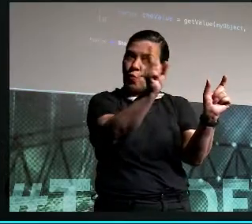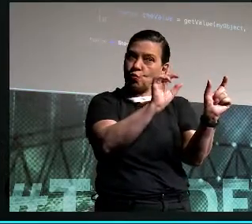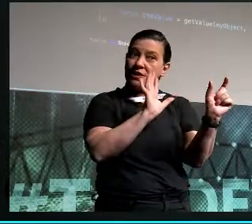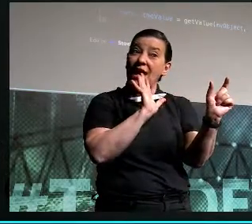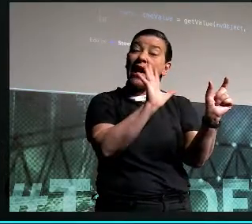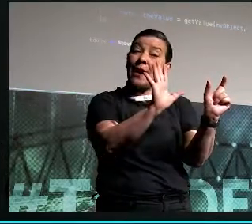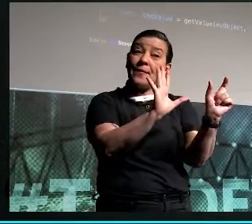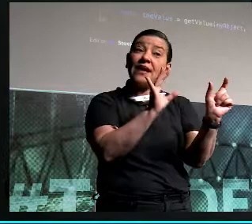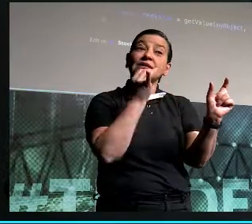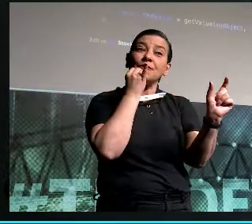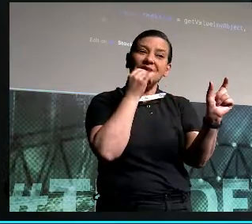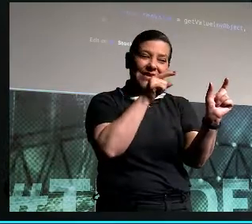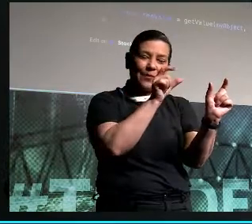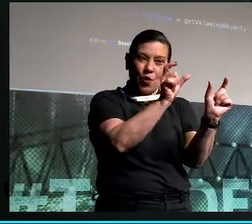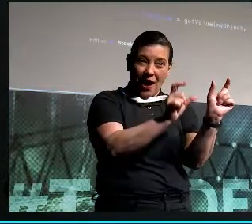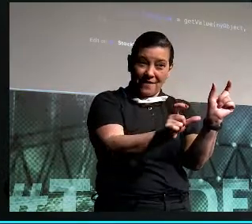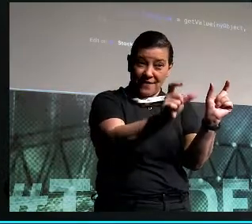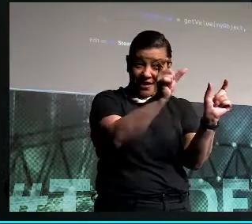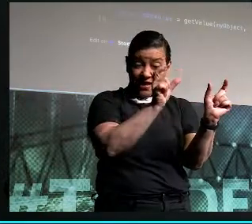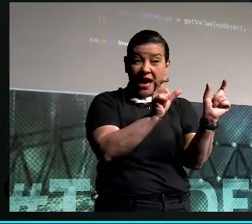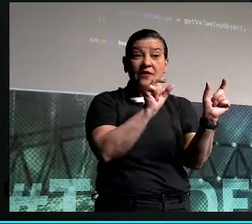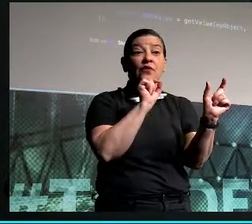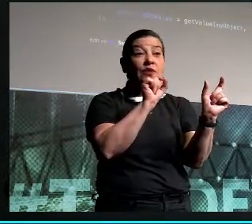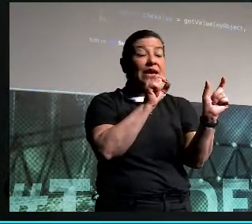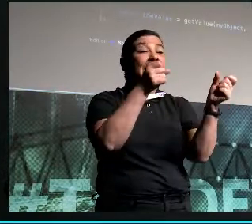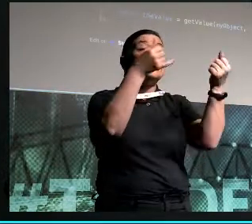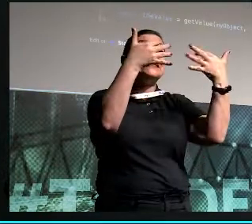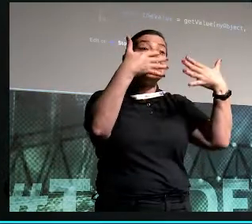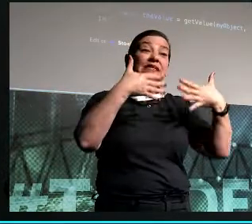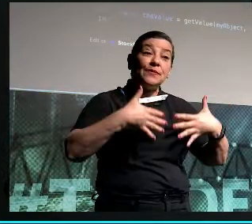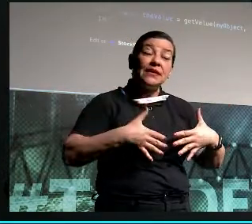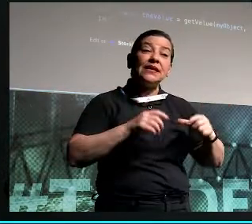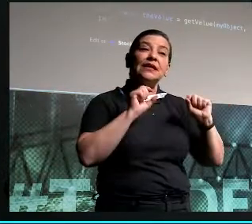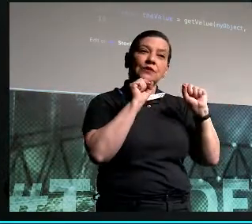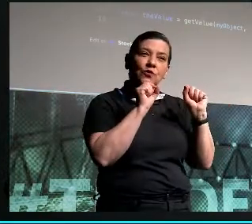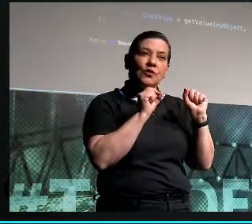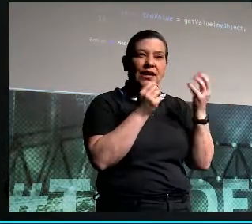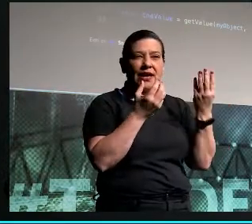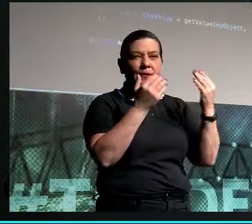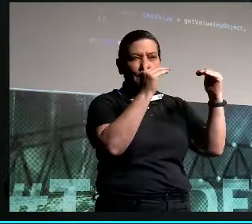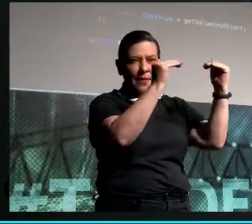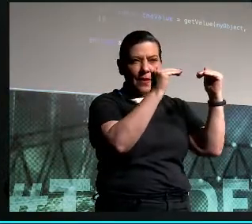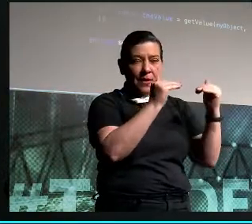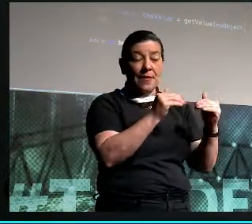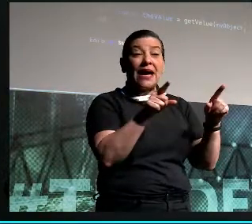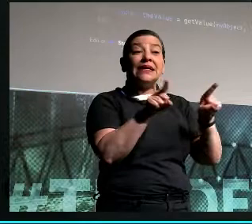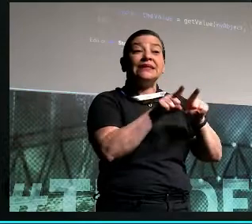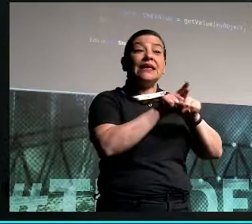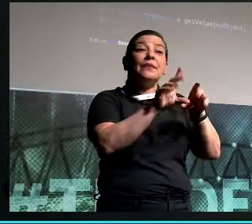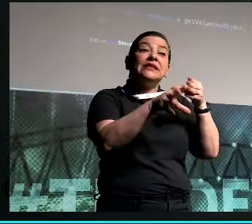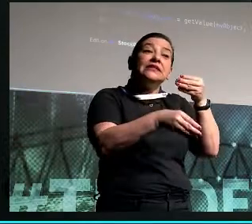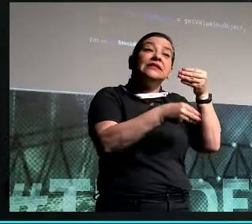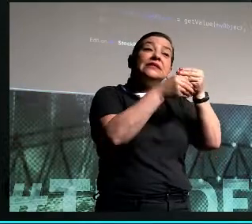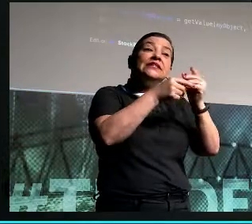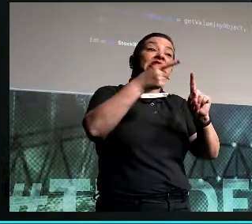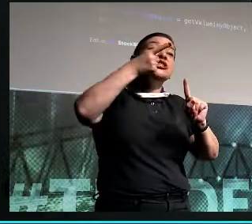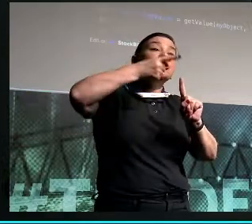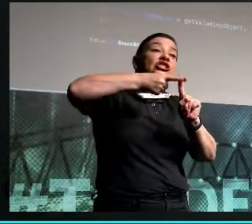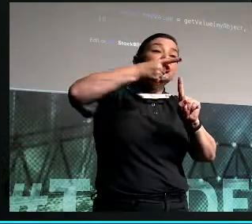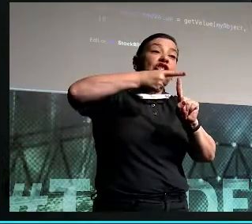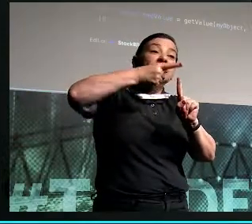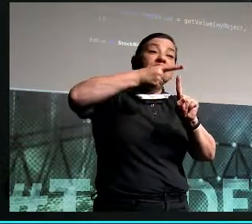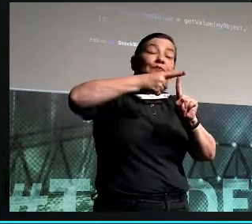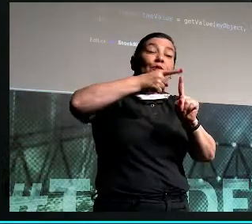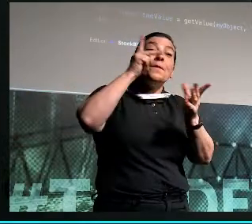ver a declaração dessa variável, ele está não só declarando as propriedades como read-only, como ele está inferindo os tipos como tipo